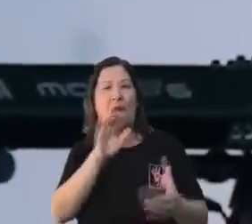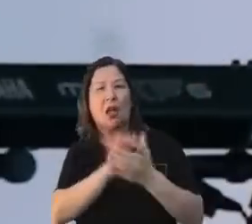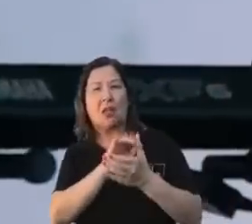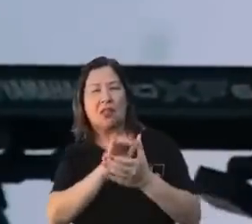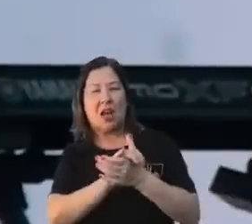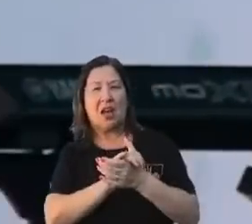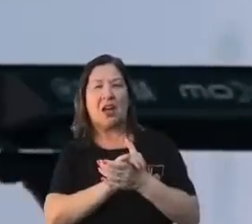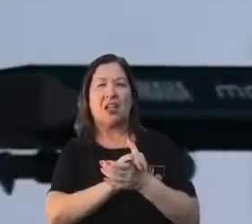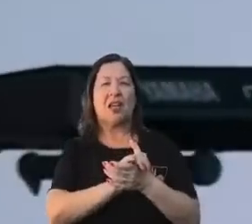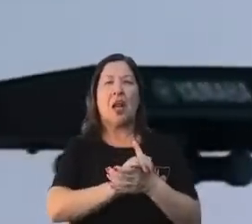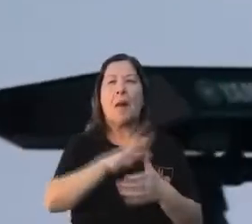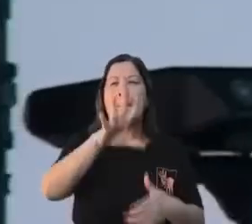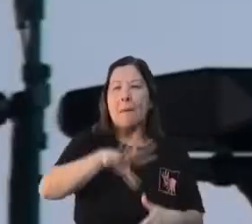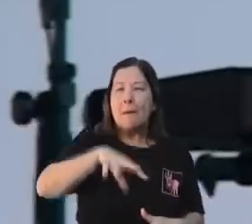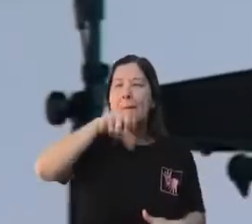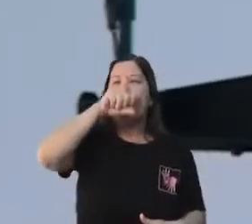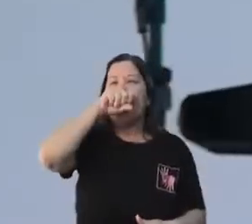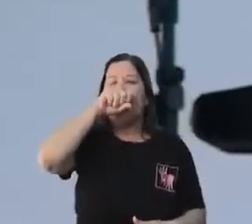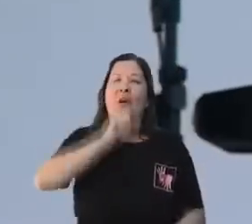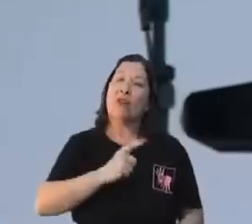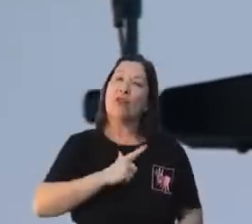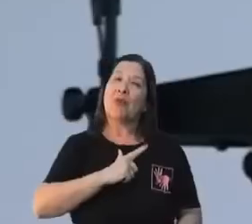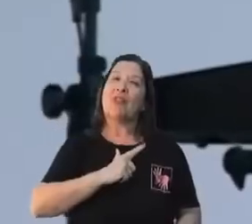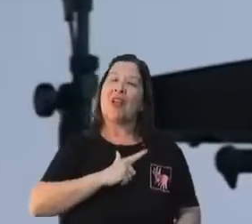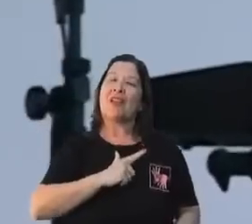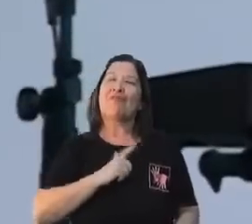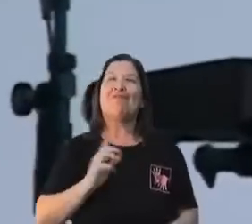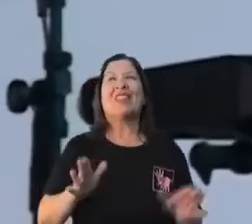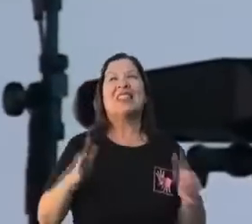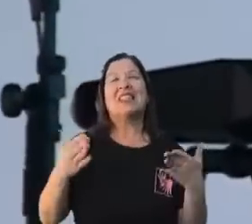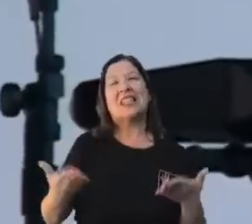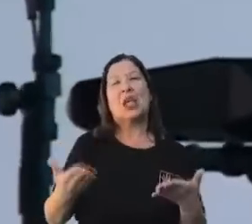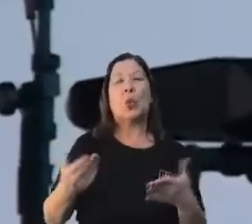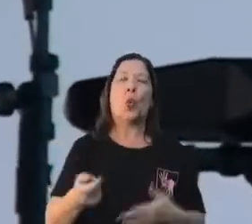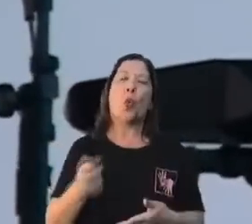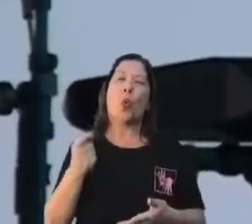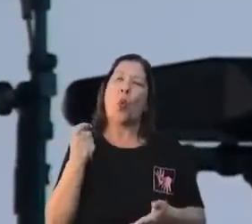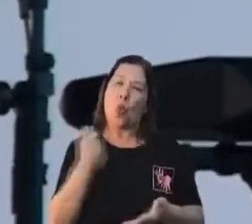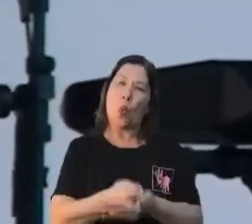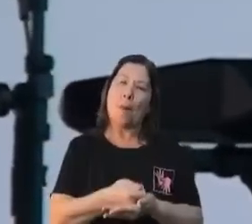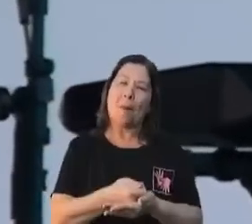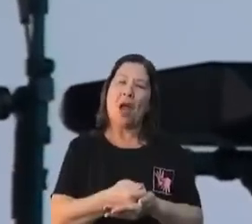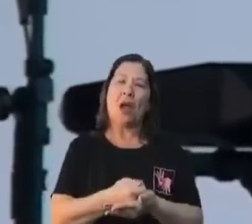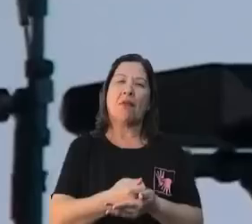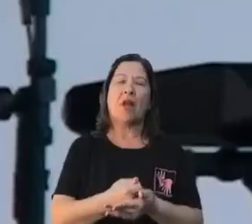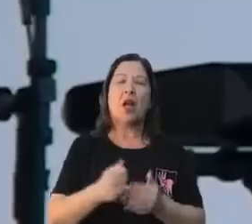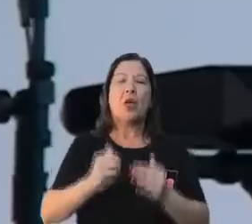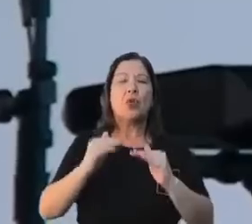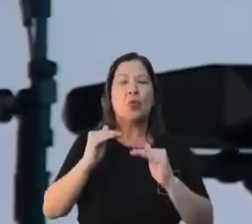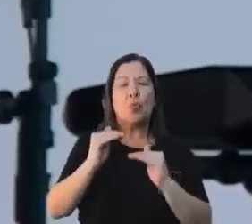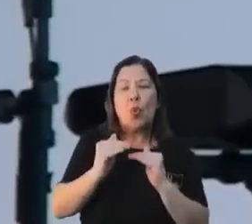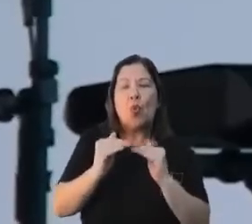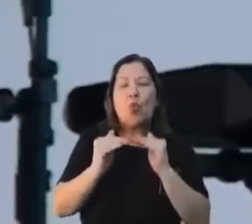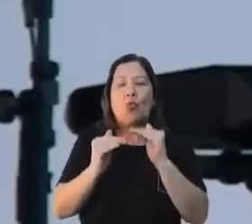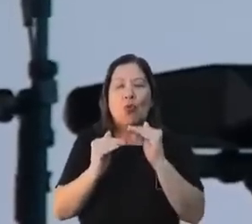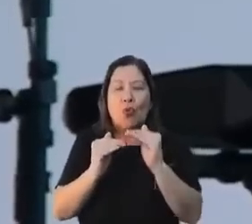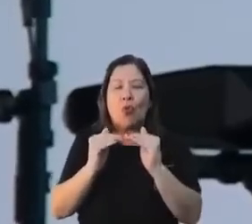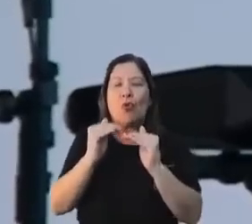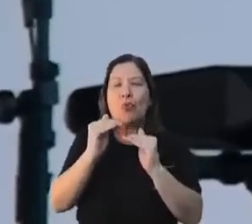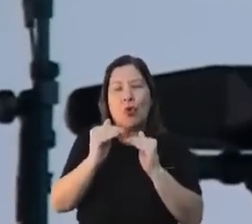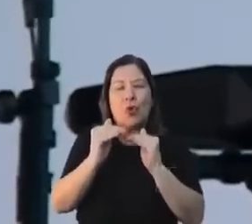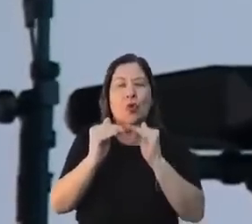tem mais significado para ela, para colocar tudo a serviço de Jesus, fazendo uma